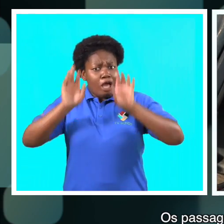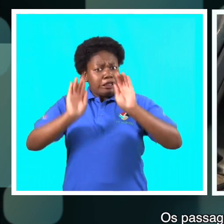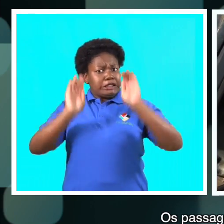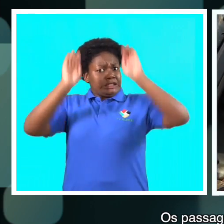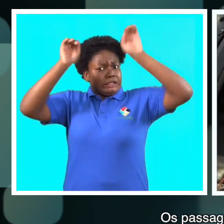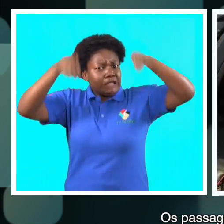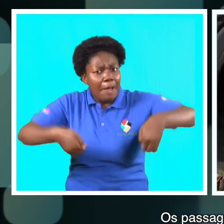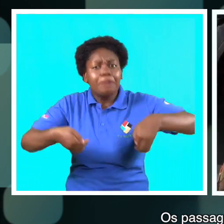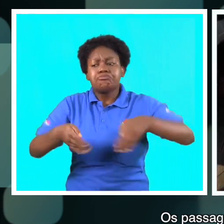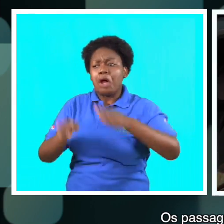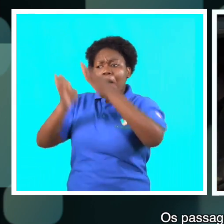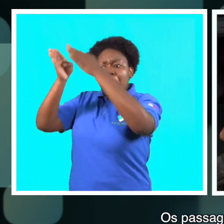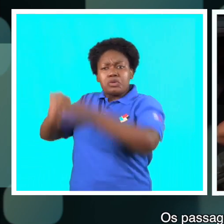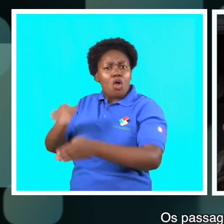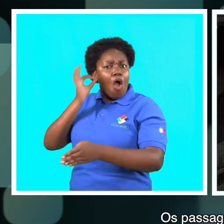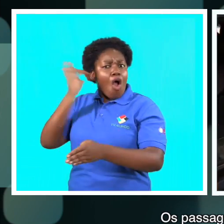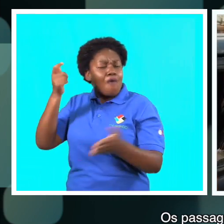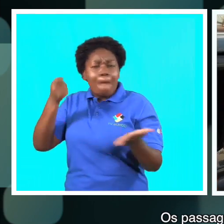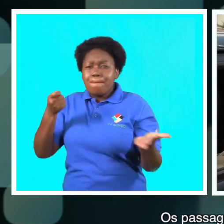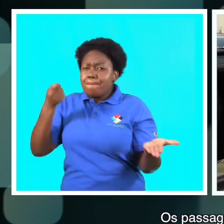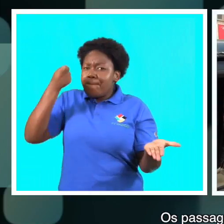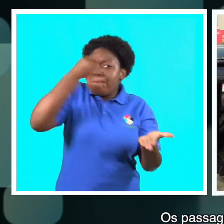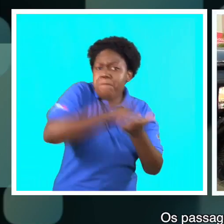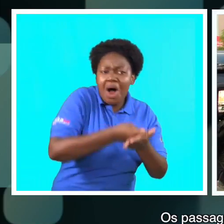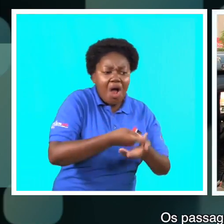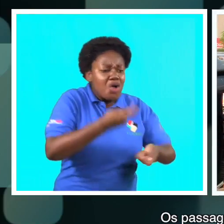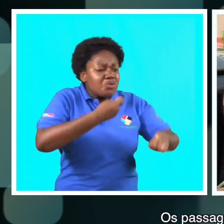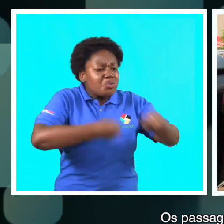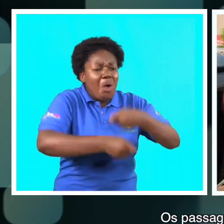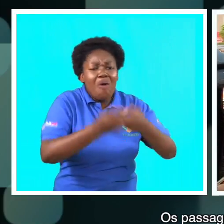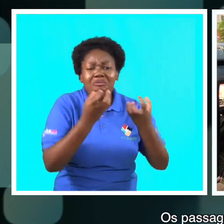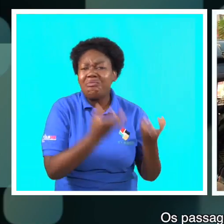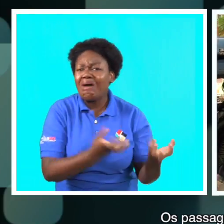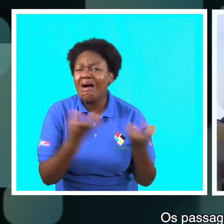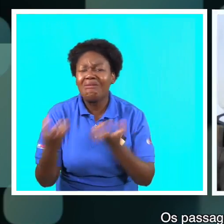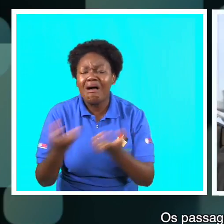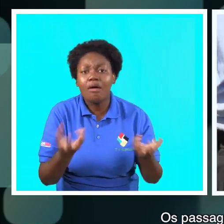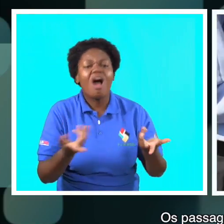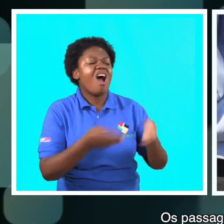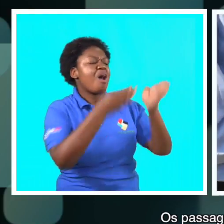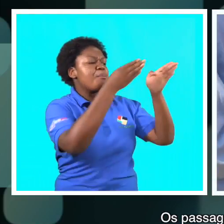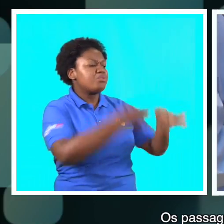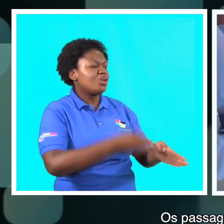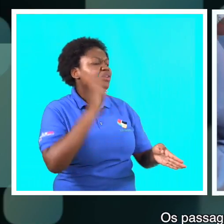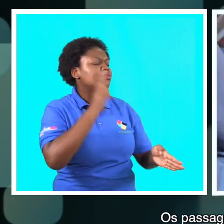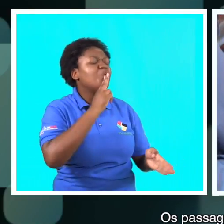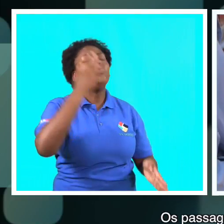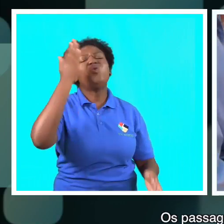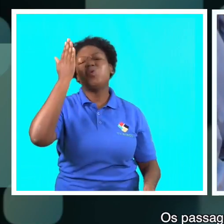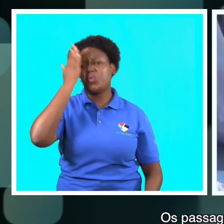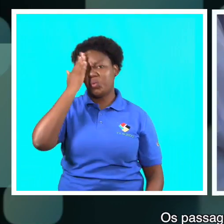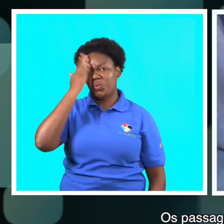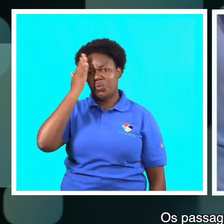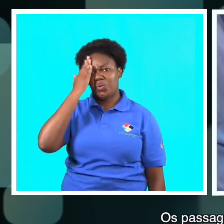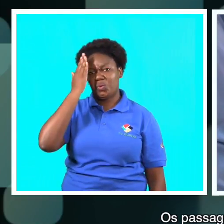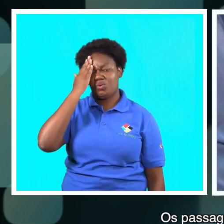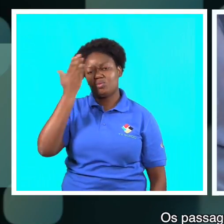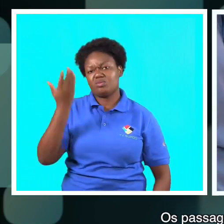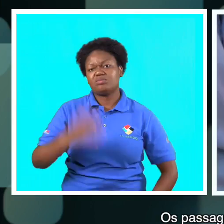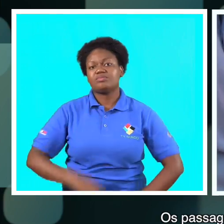Mas, até que os passageiros são compreensivos quando faltam moedas de troco.